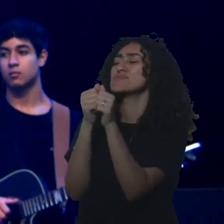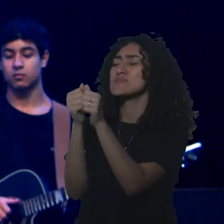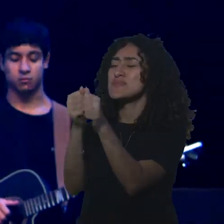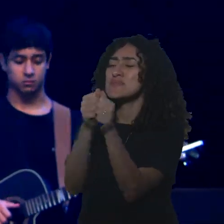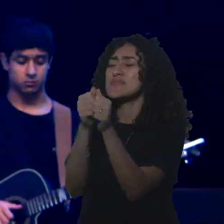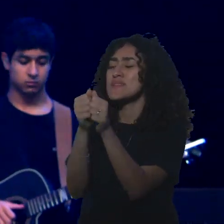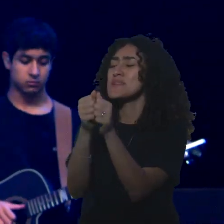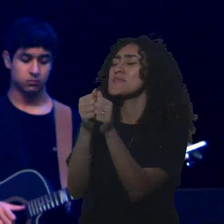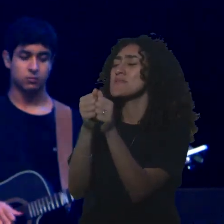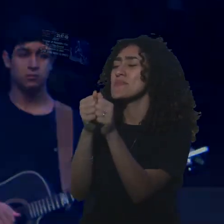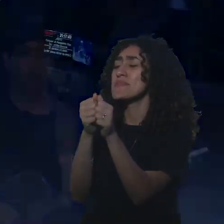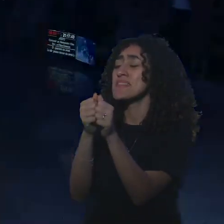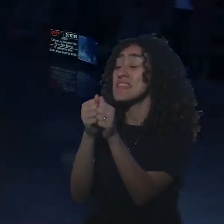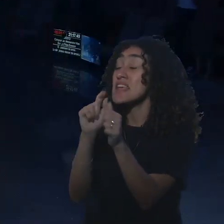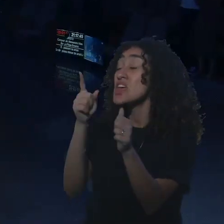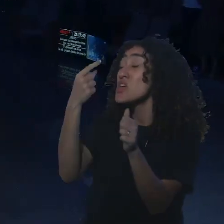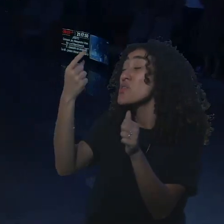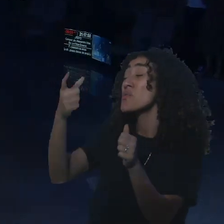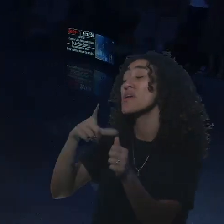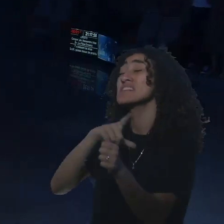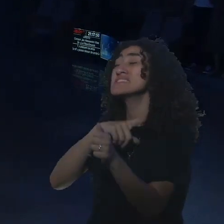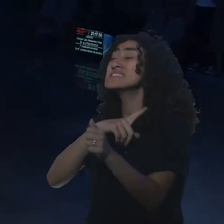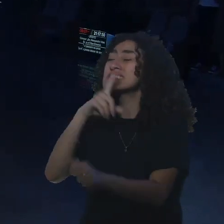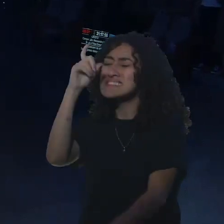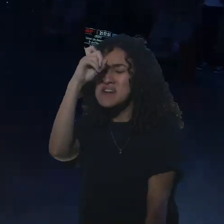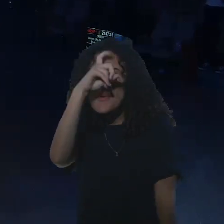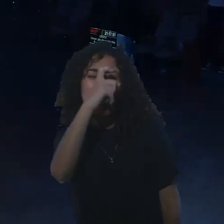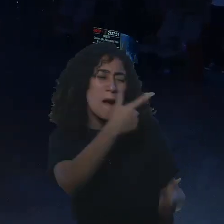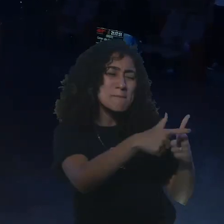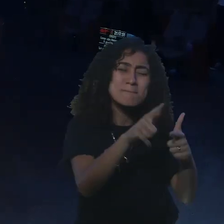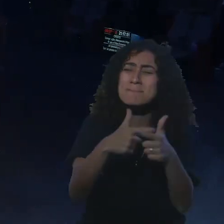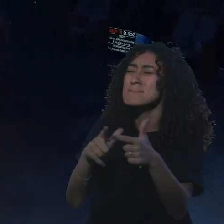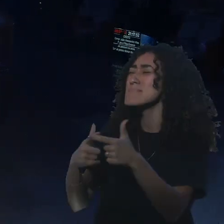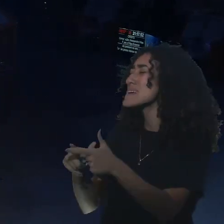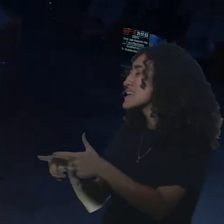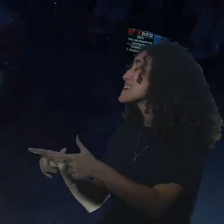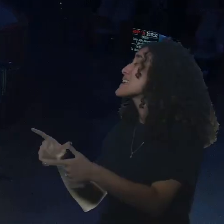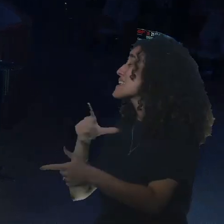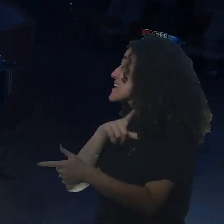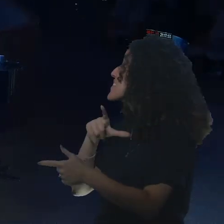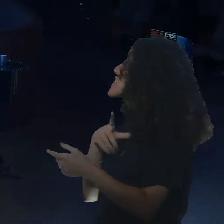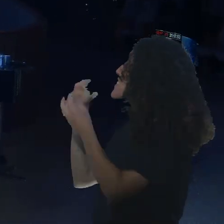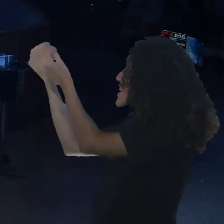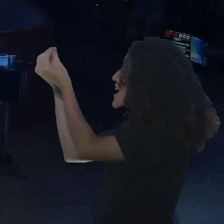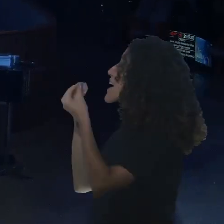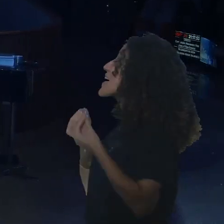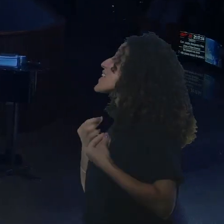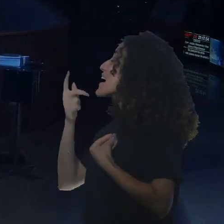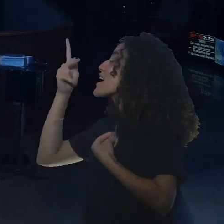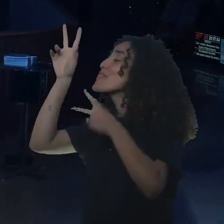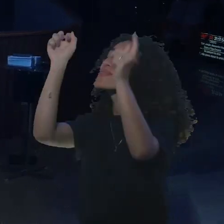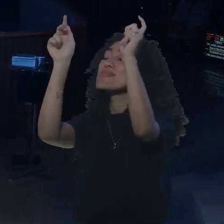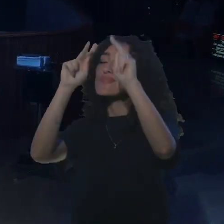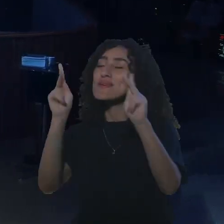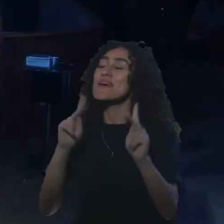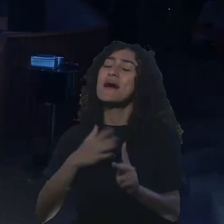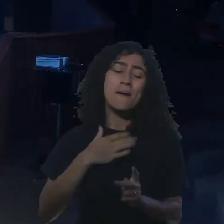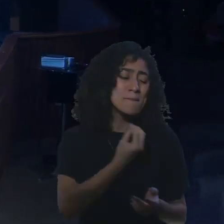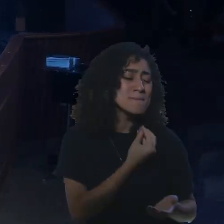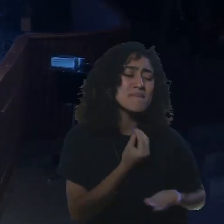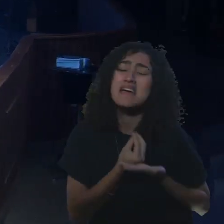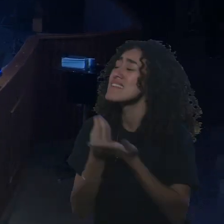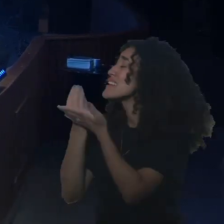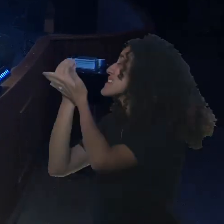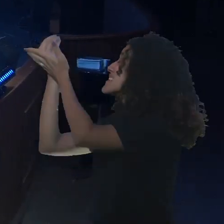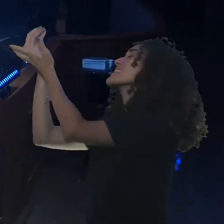e que mesmo em tribulações eu possa viver a paz que excede todo entendimento. Eu entrego a minha vida a Ti, Senhor